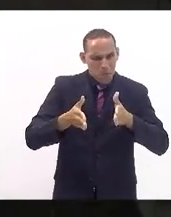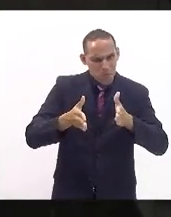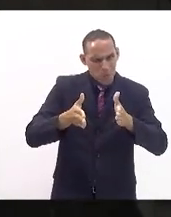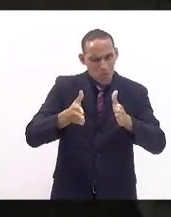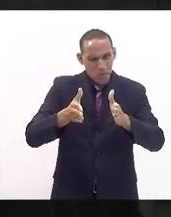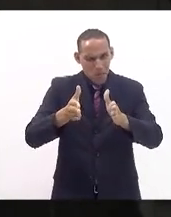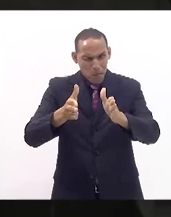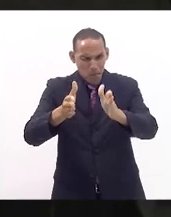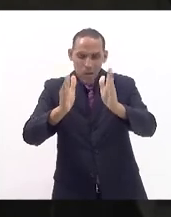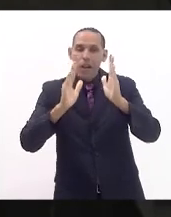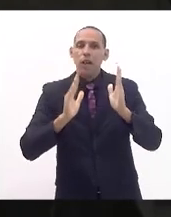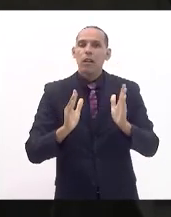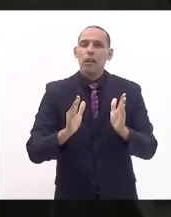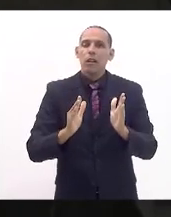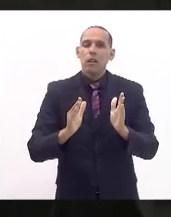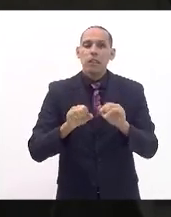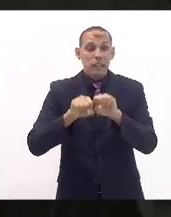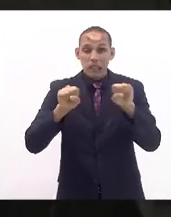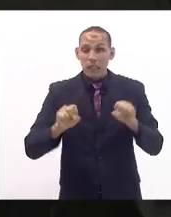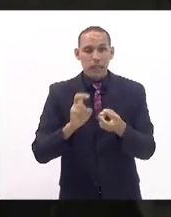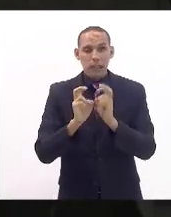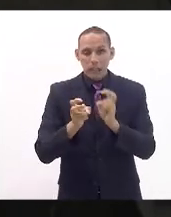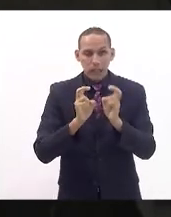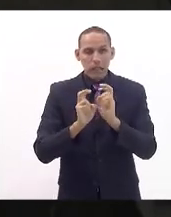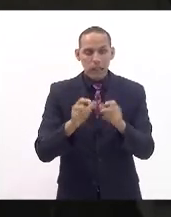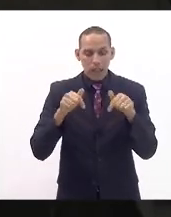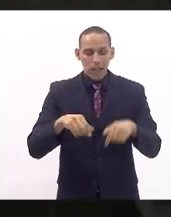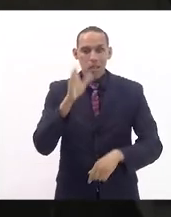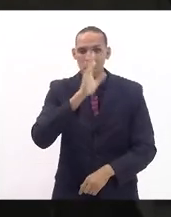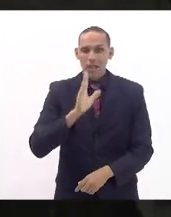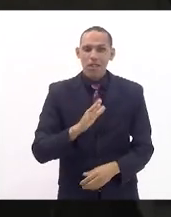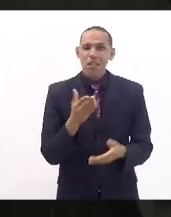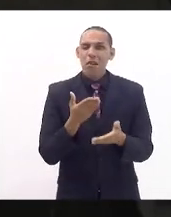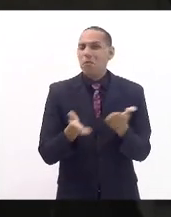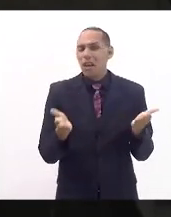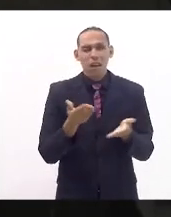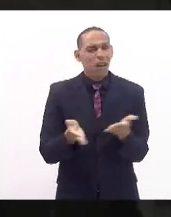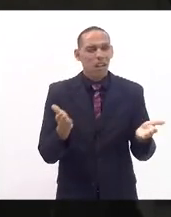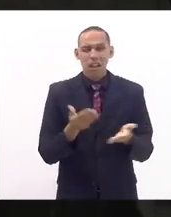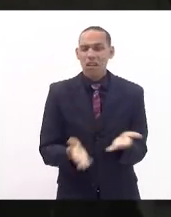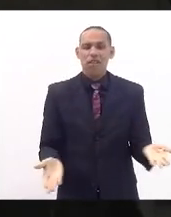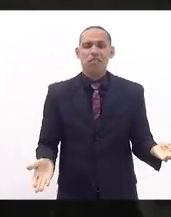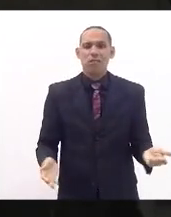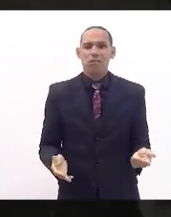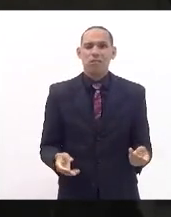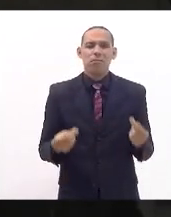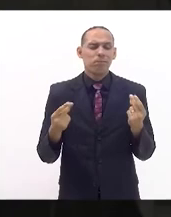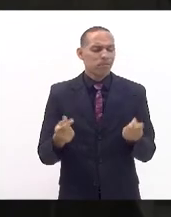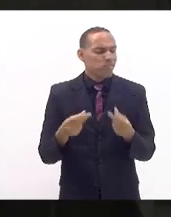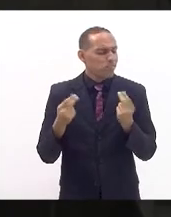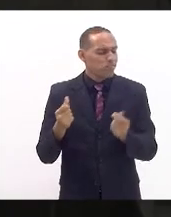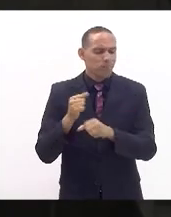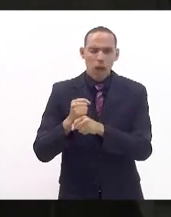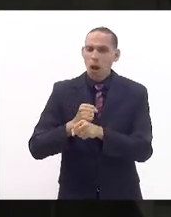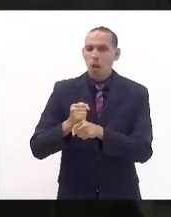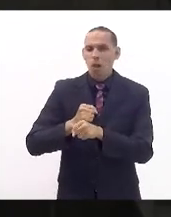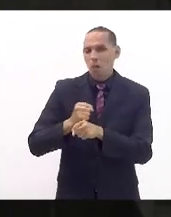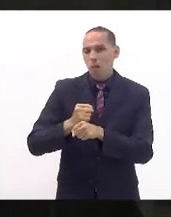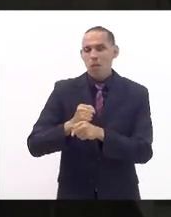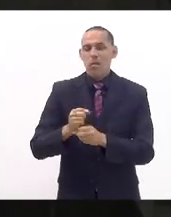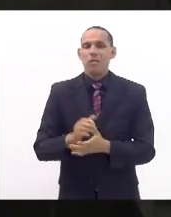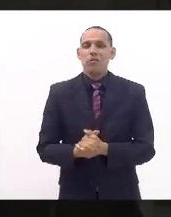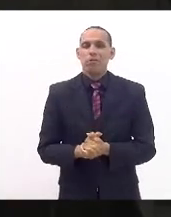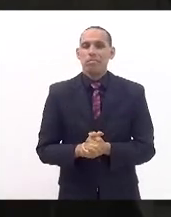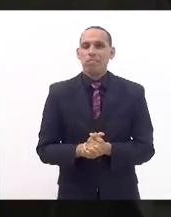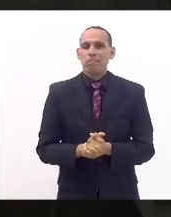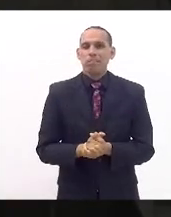Aliás, os sistemas de trem no nosso Brasil vêm perdendo espaço há muitas décadas, a